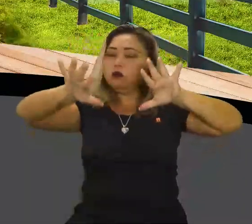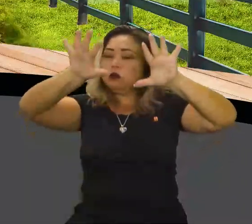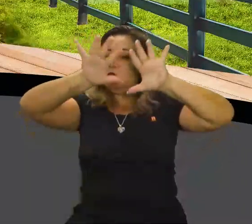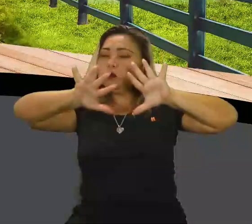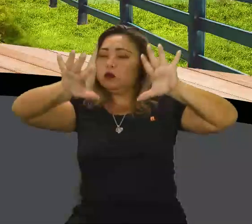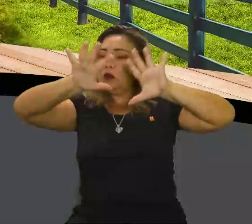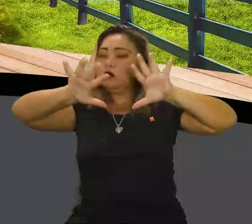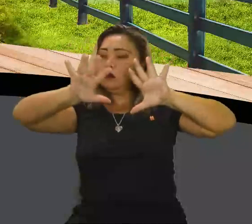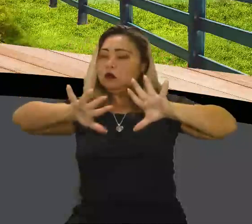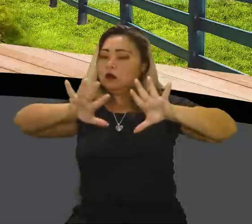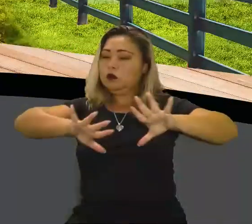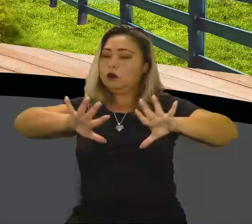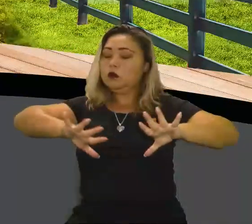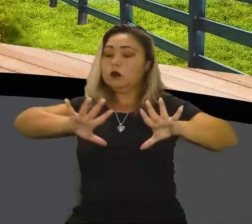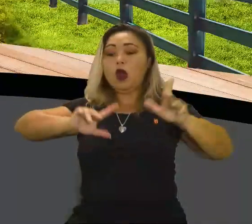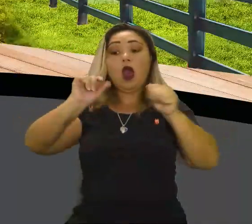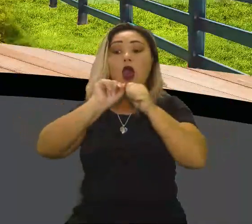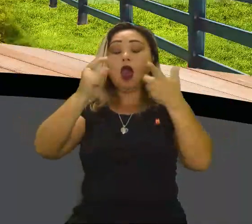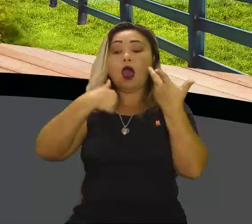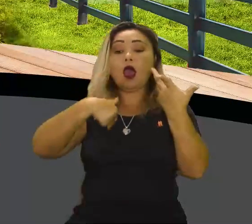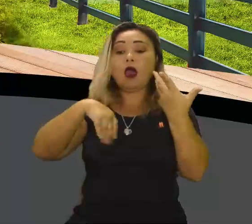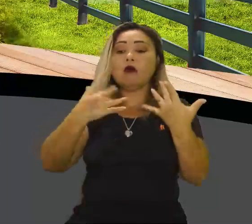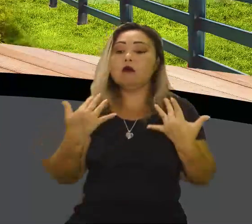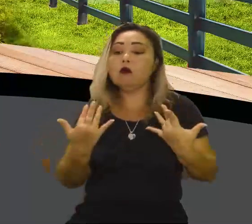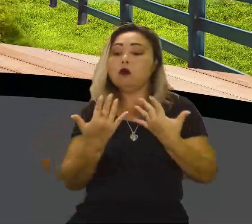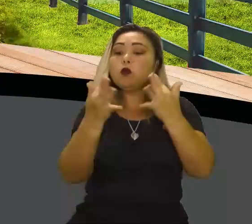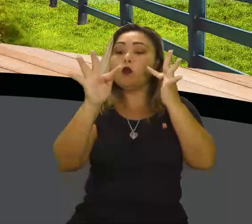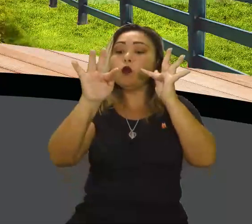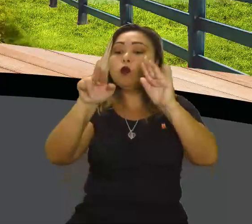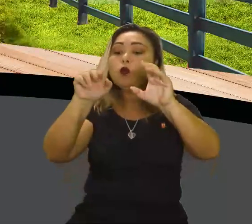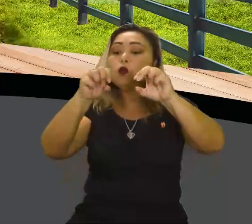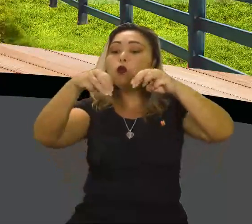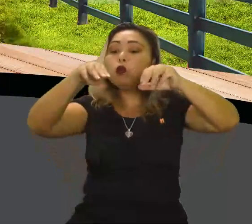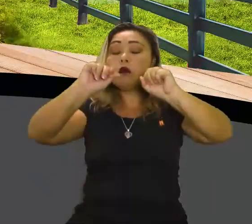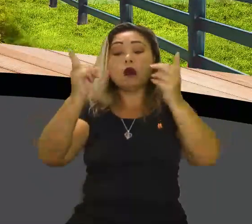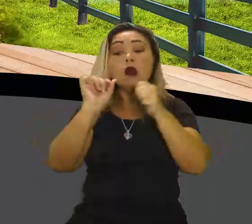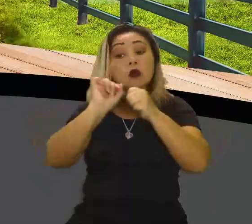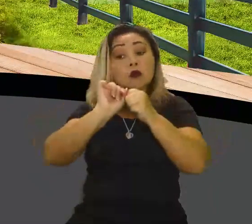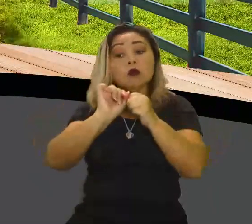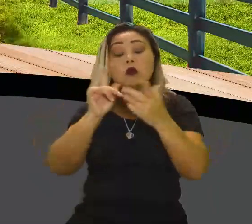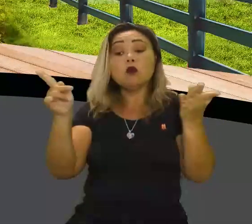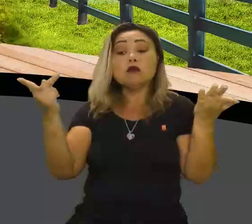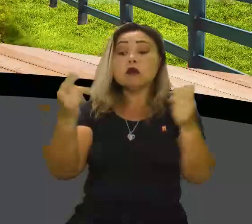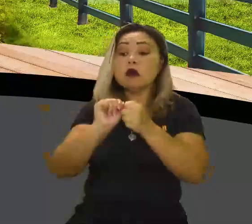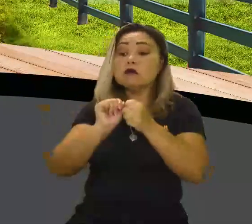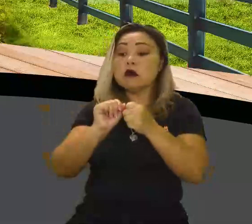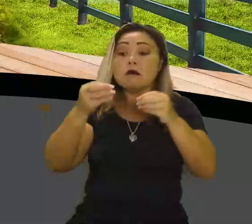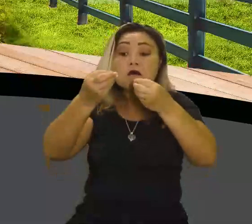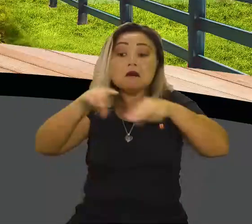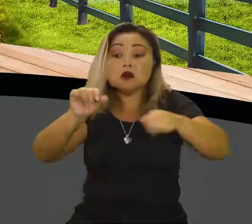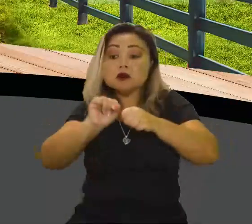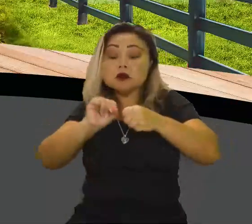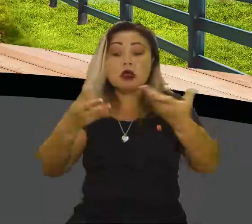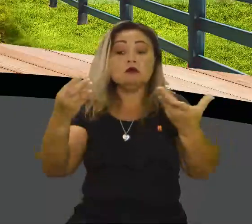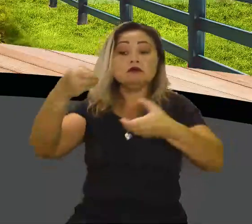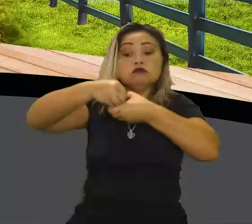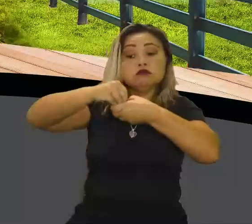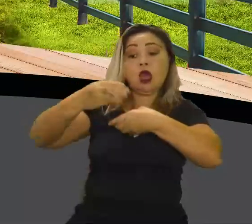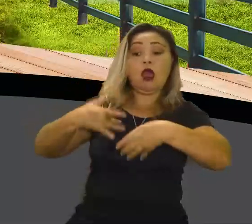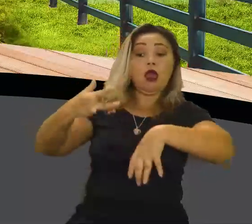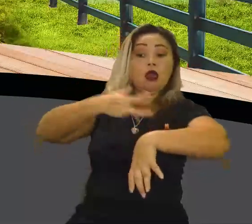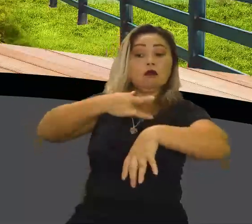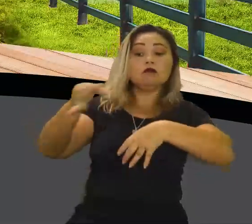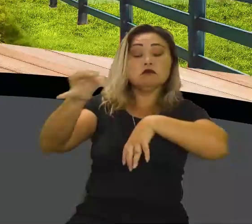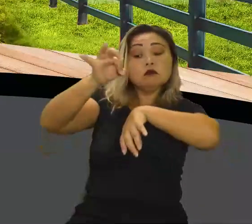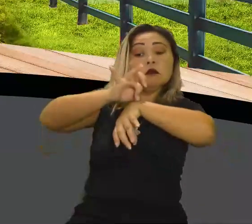fumaça não causa nada na saúde da abelha, mas faz com que ela beba muito mel